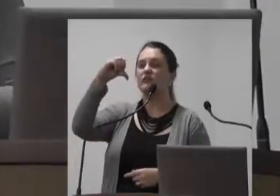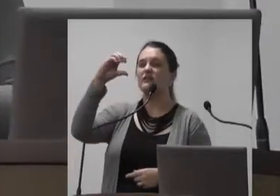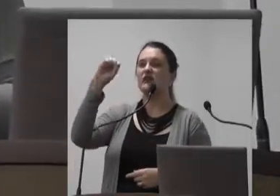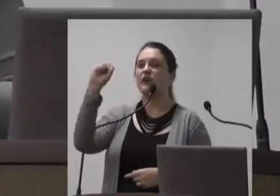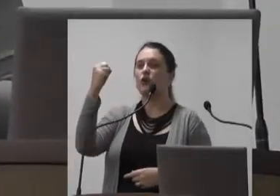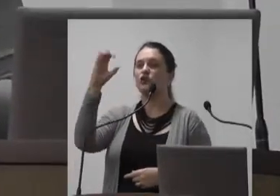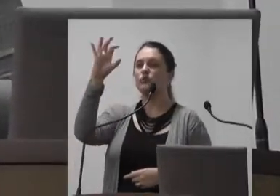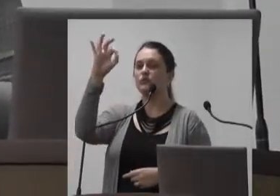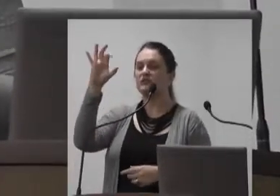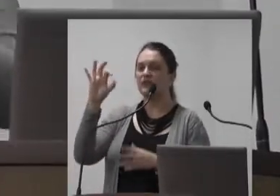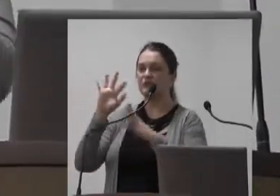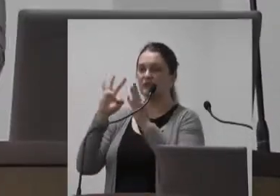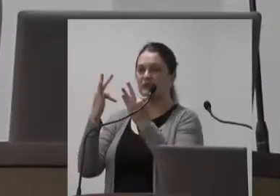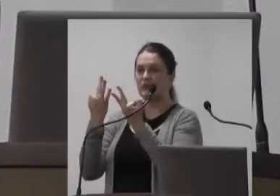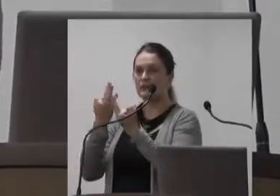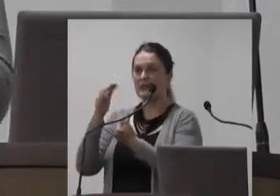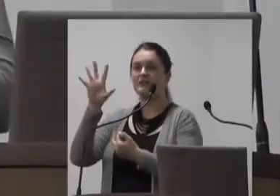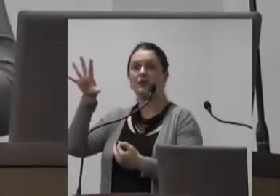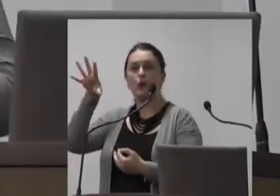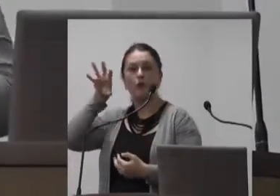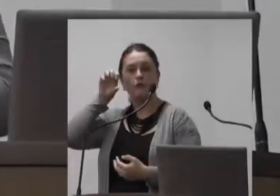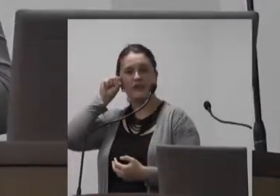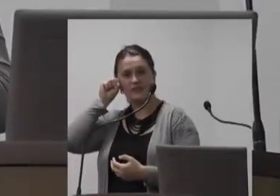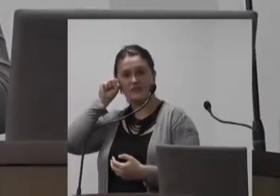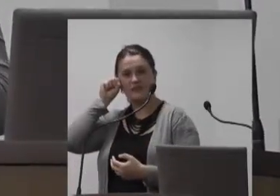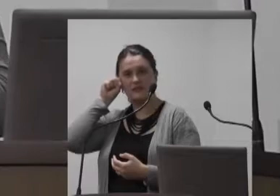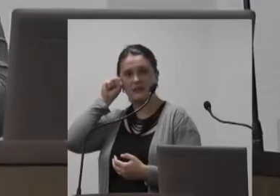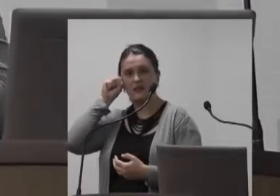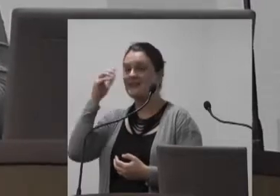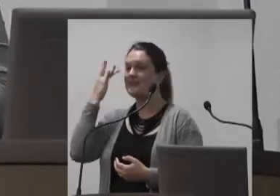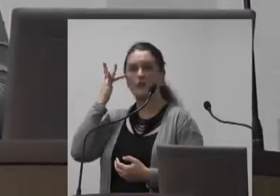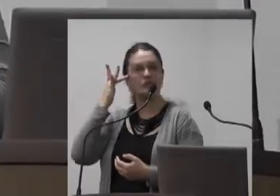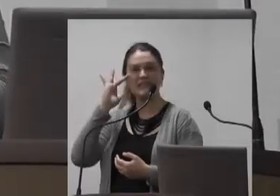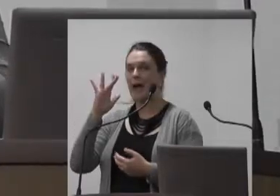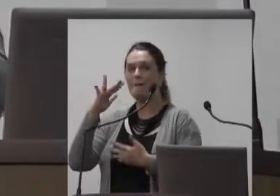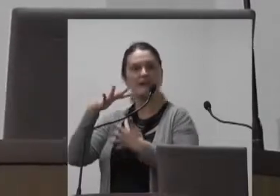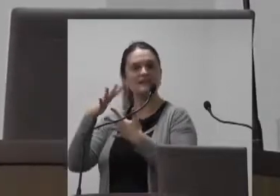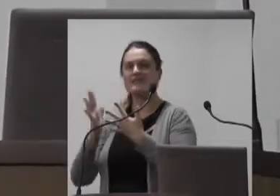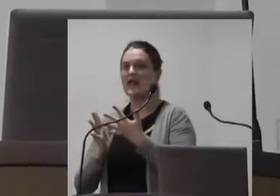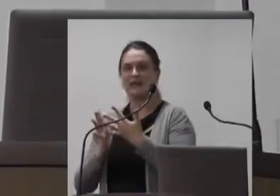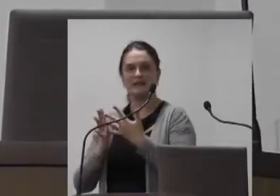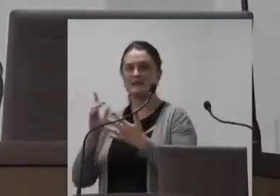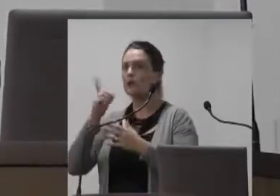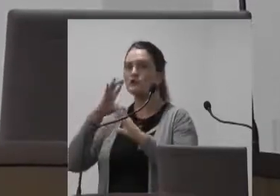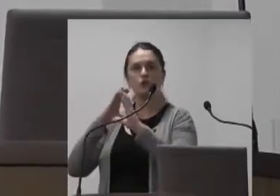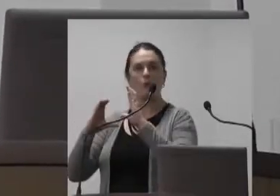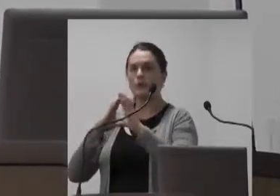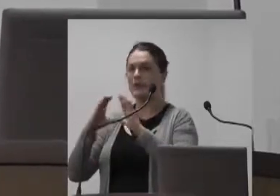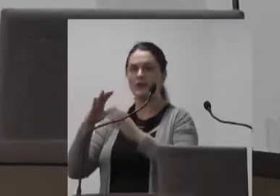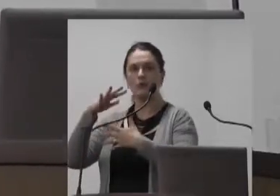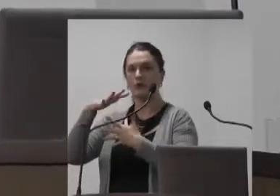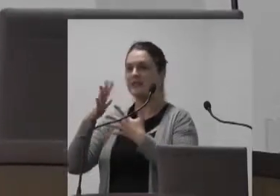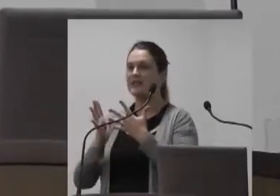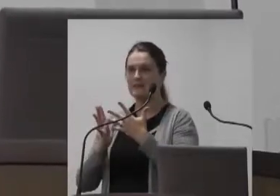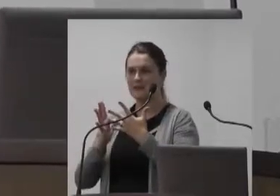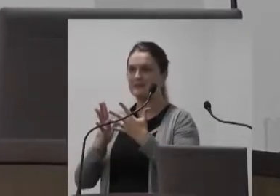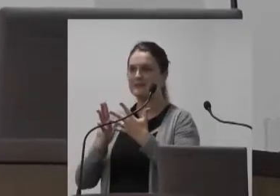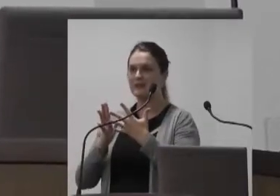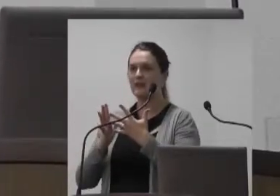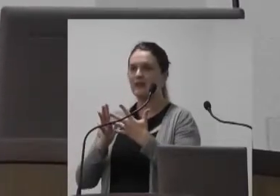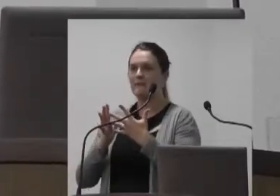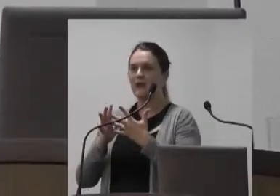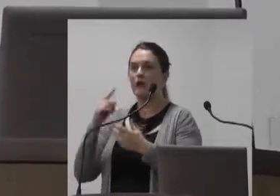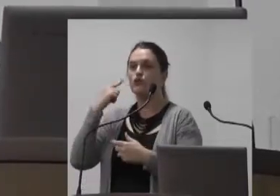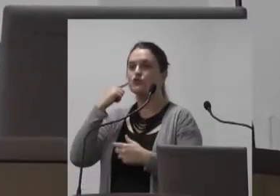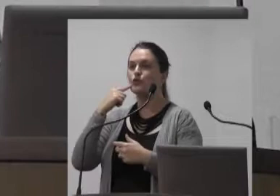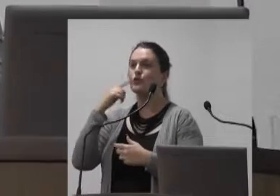quase 98% das famílias são ouvintes e não sabem sinais, não se comunicam em